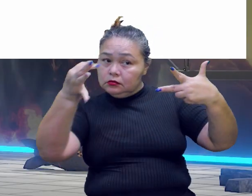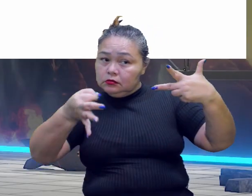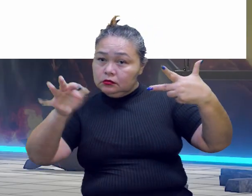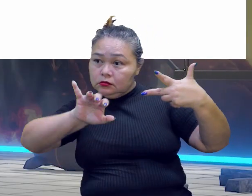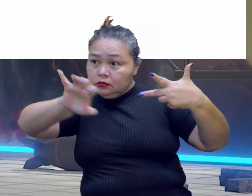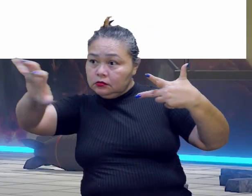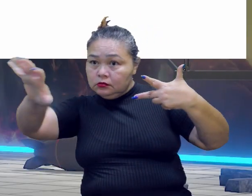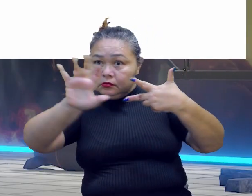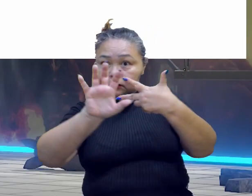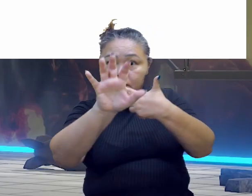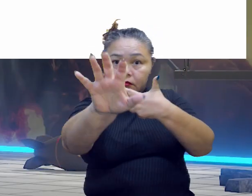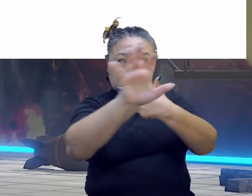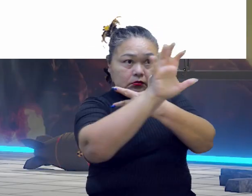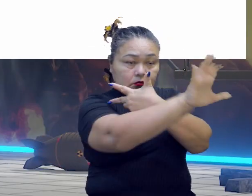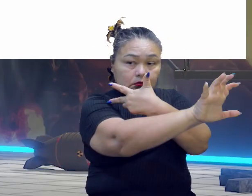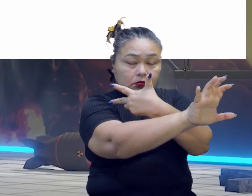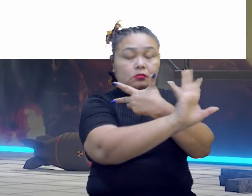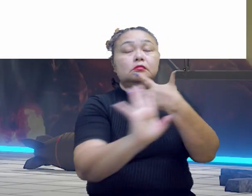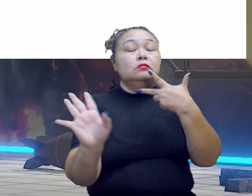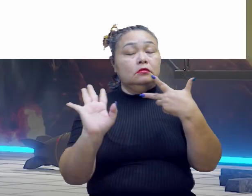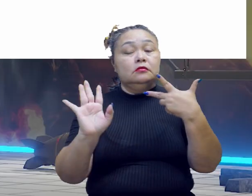e um judiciário independente.